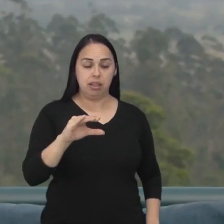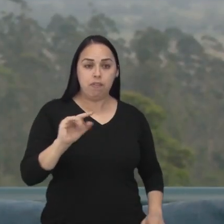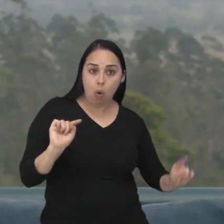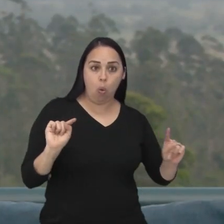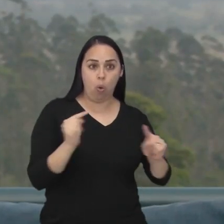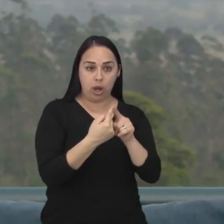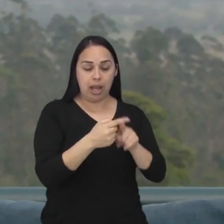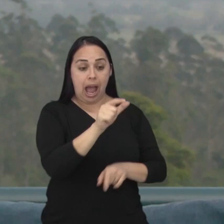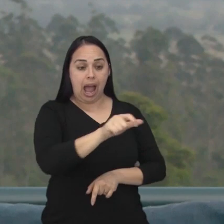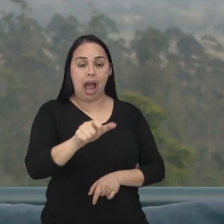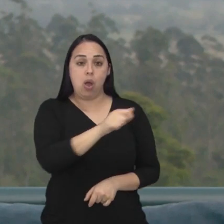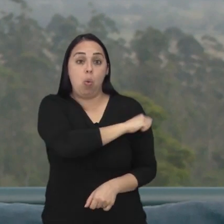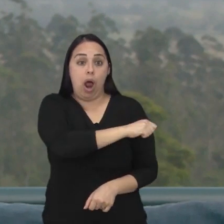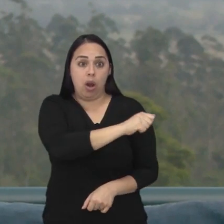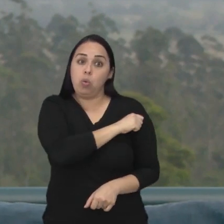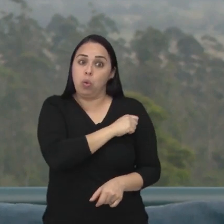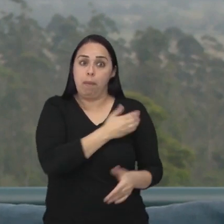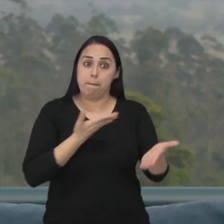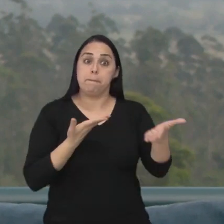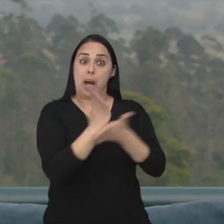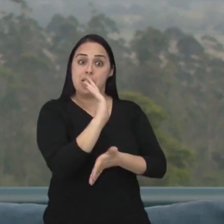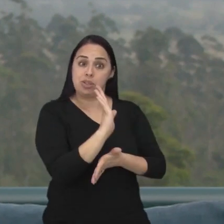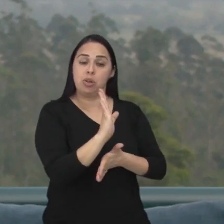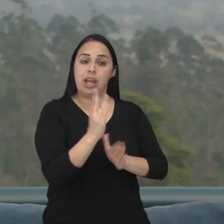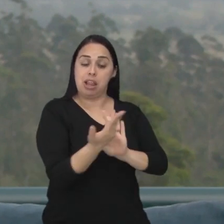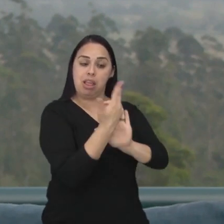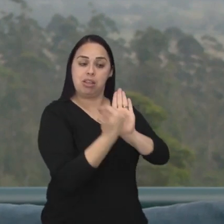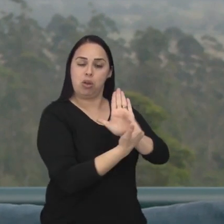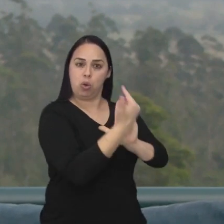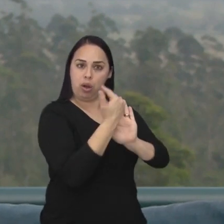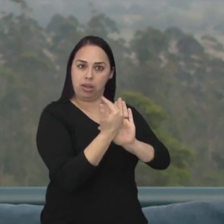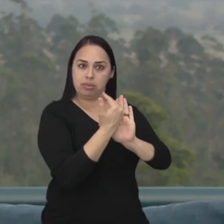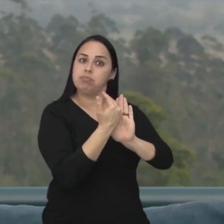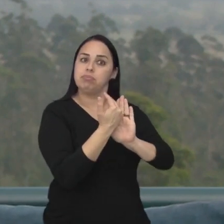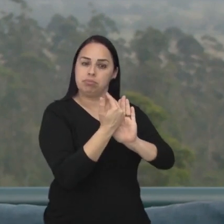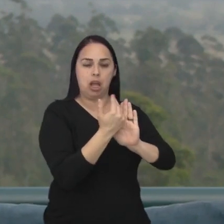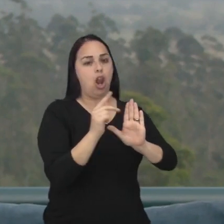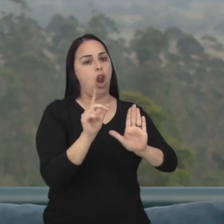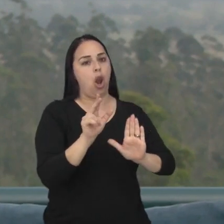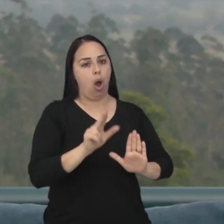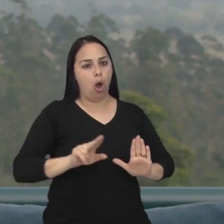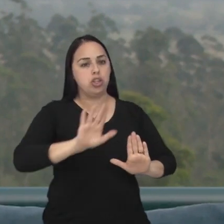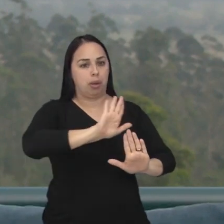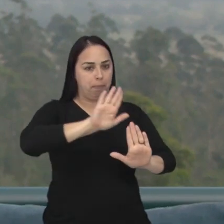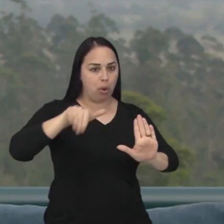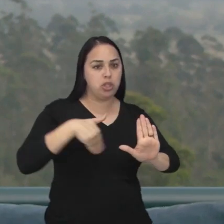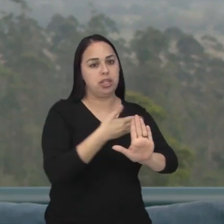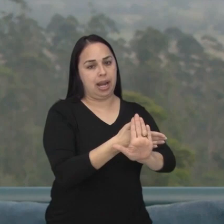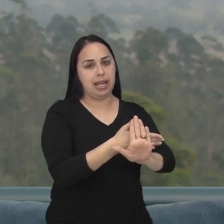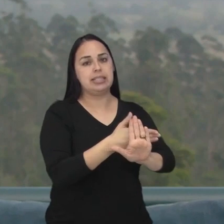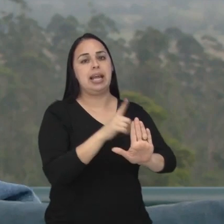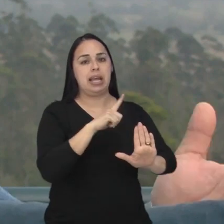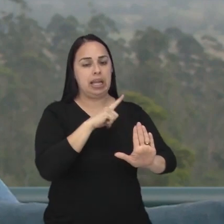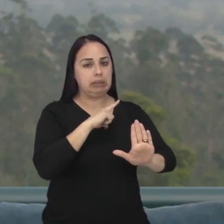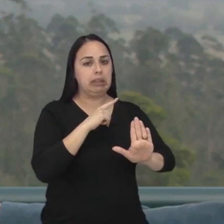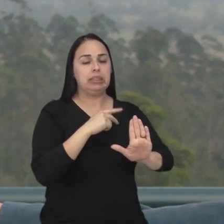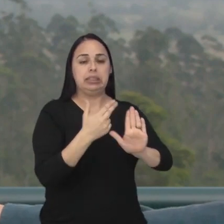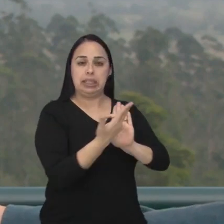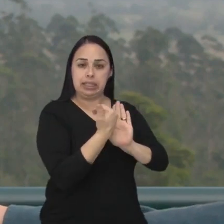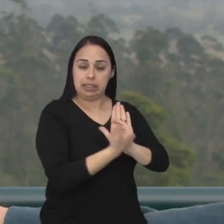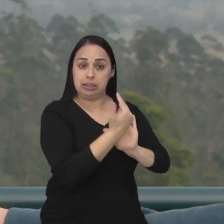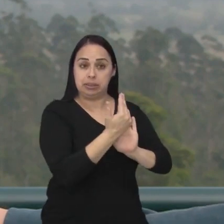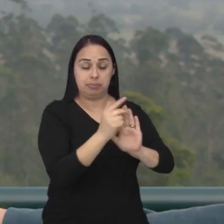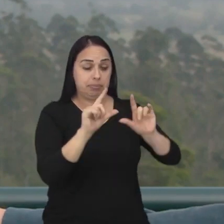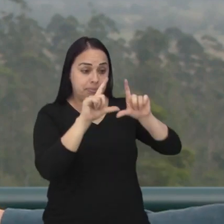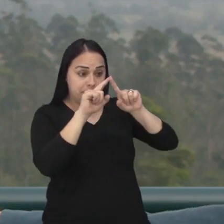na escola aqui do centro, e um aluno ganhou esse concurso, fez o desenho da bandeira. Tem uma simbologia, claro, né, da pessoa que fez,